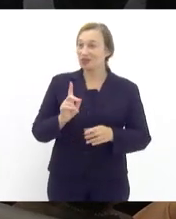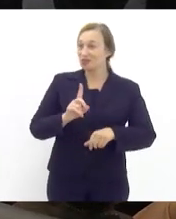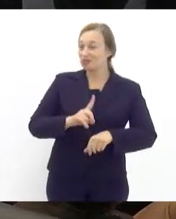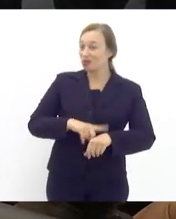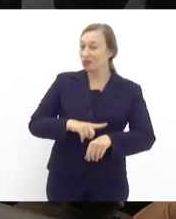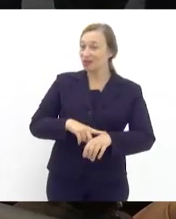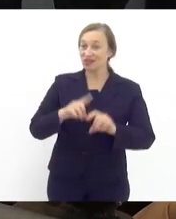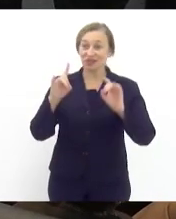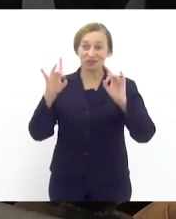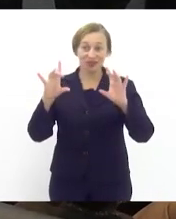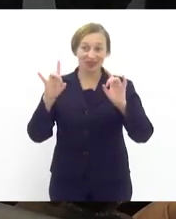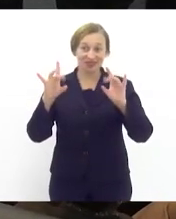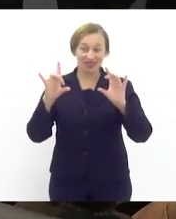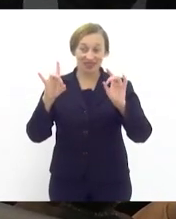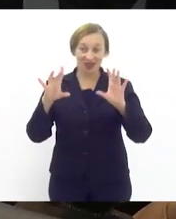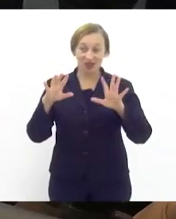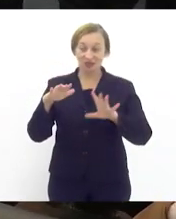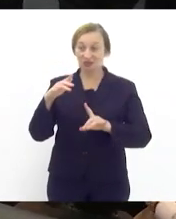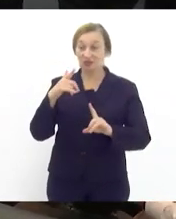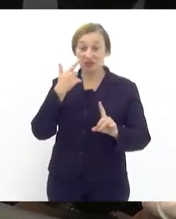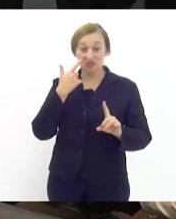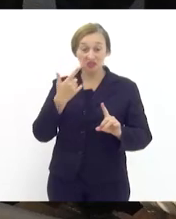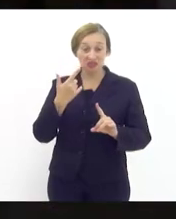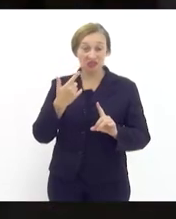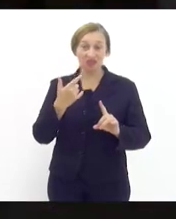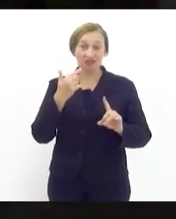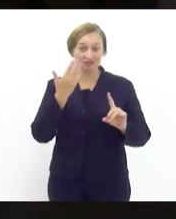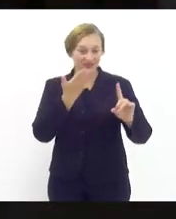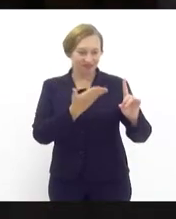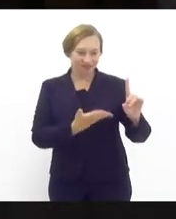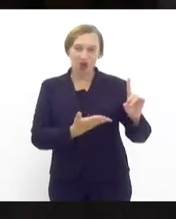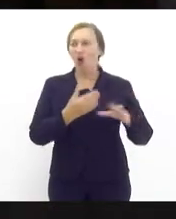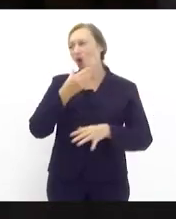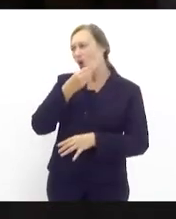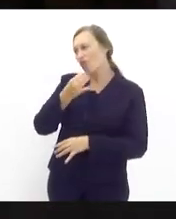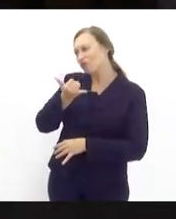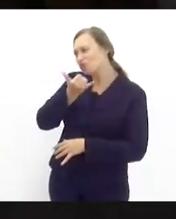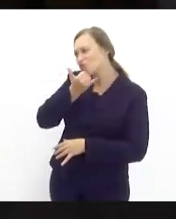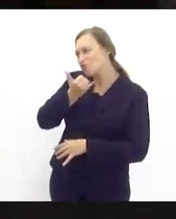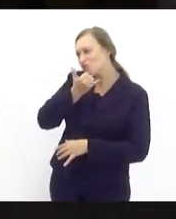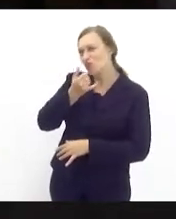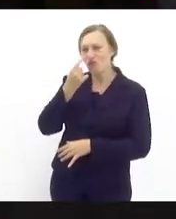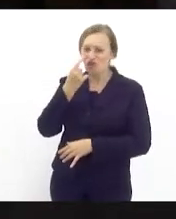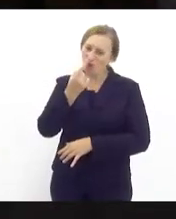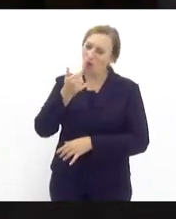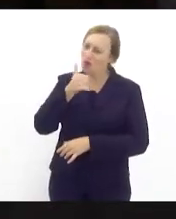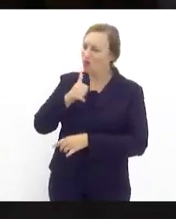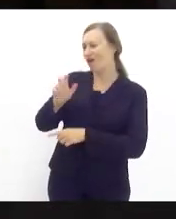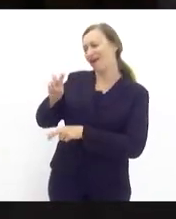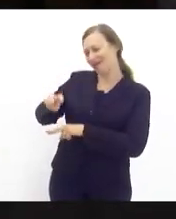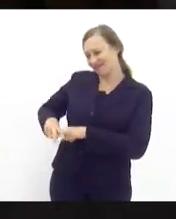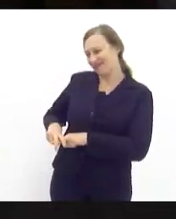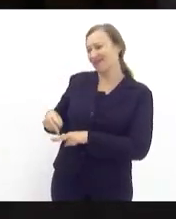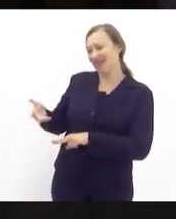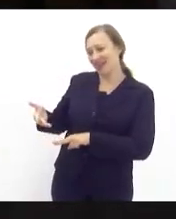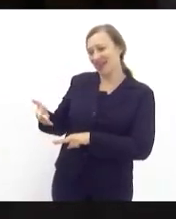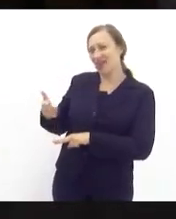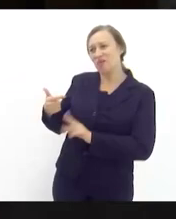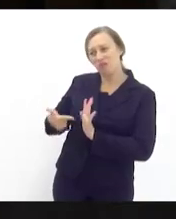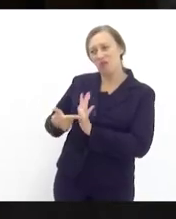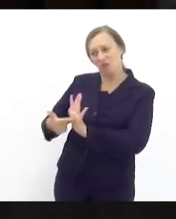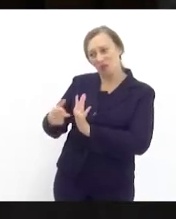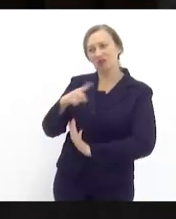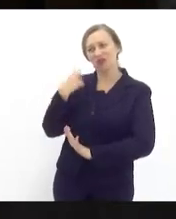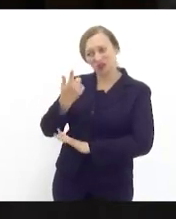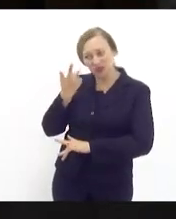presidida por vossa excelência e os homens que me desculpam por uma mulher então isso nos mostra que